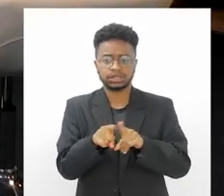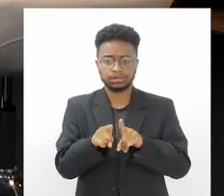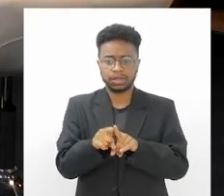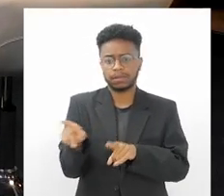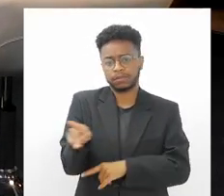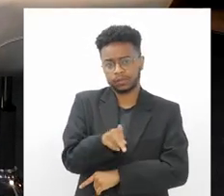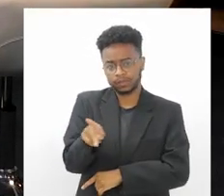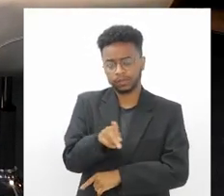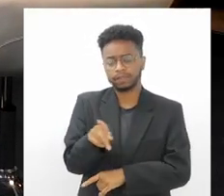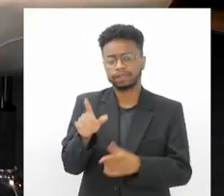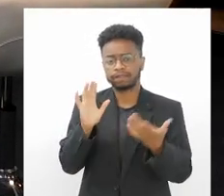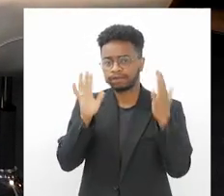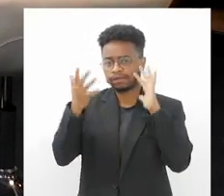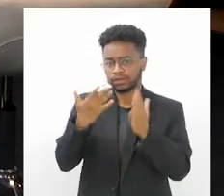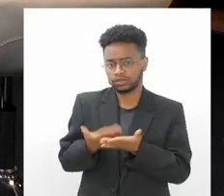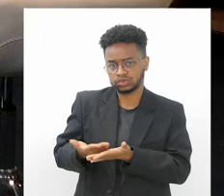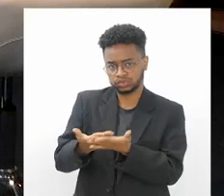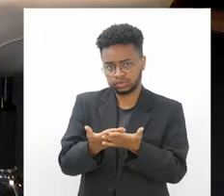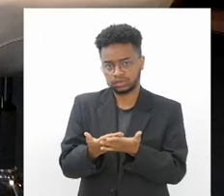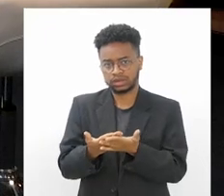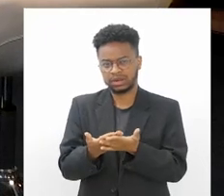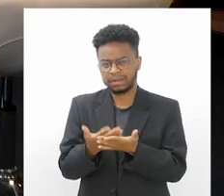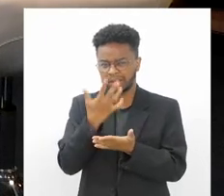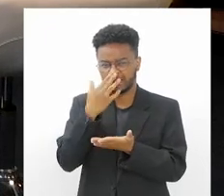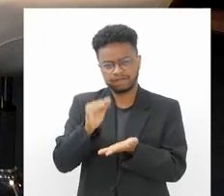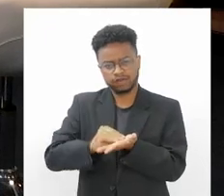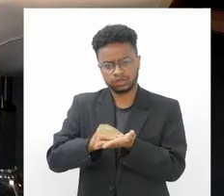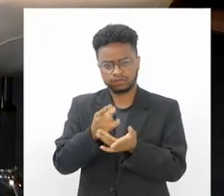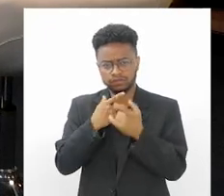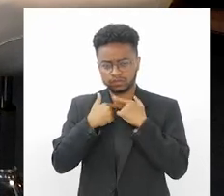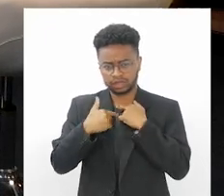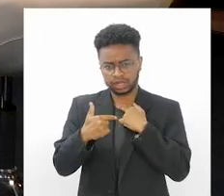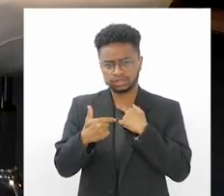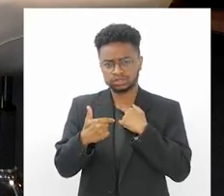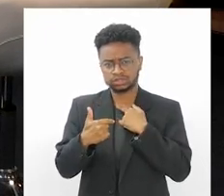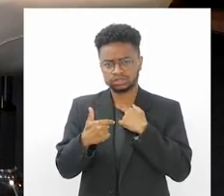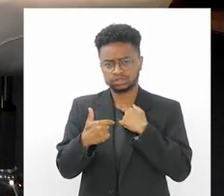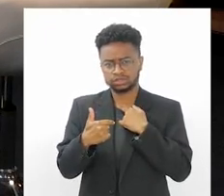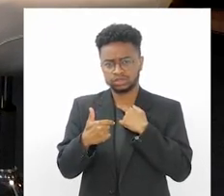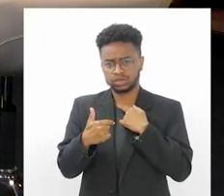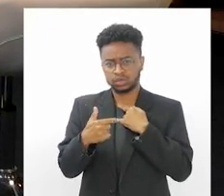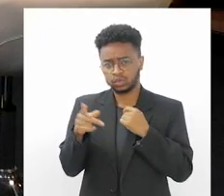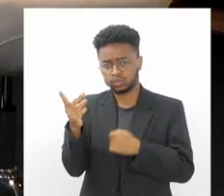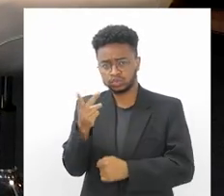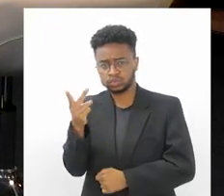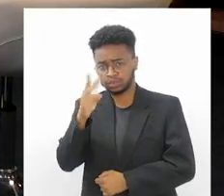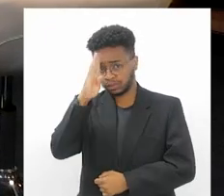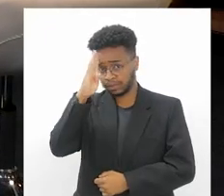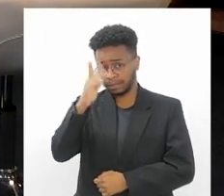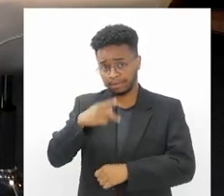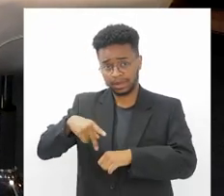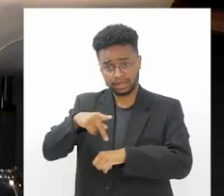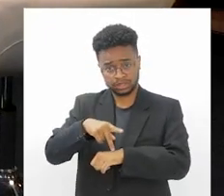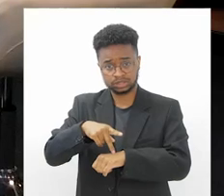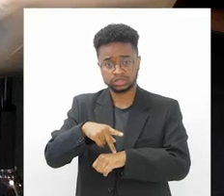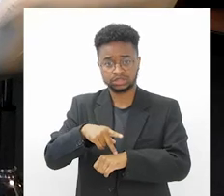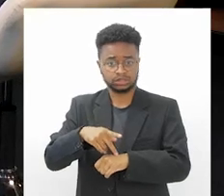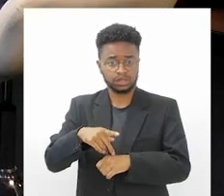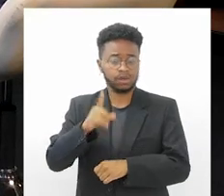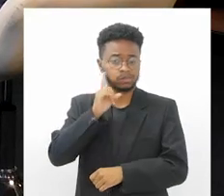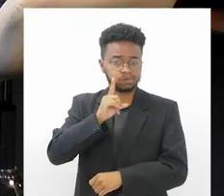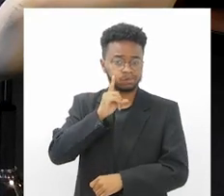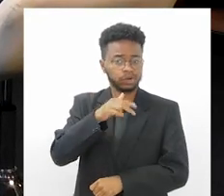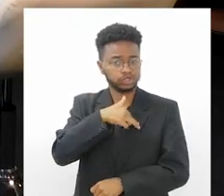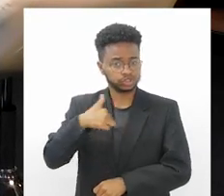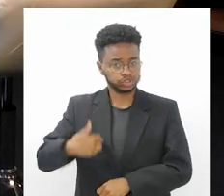pesquisadora que é, como professora meteorologista, falta uma vontade das duas nações mais poluidoras, como Estados